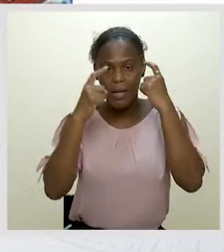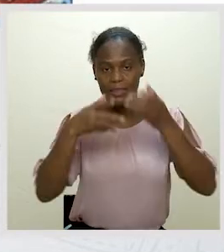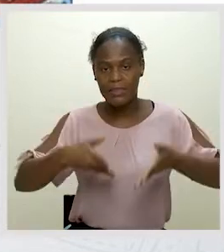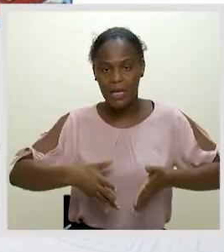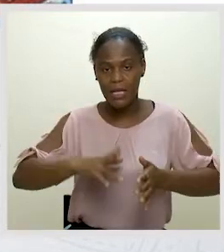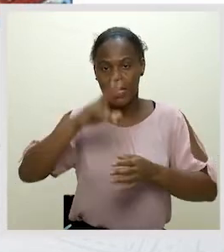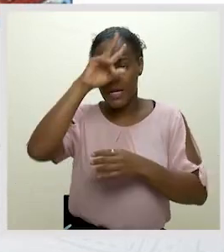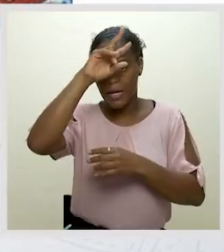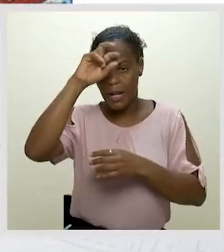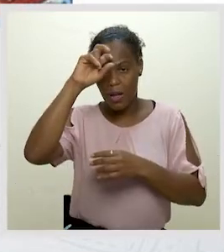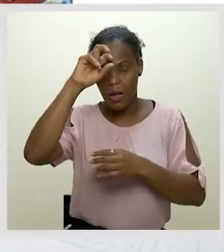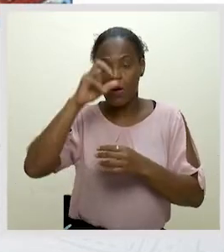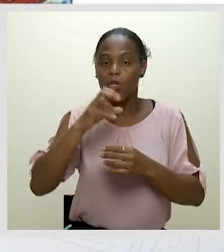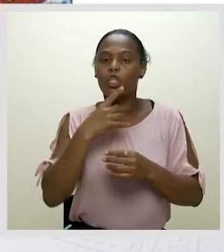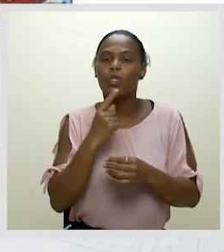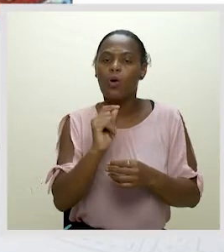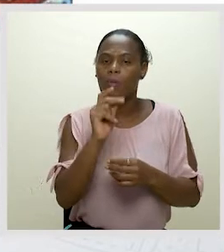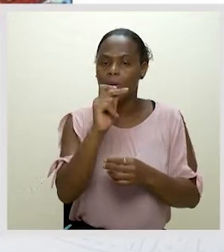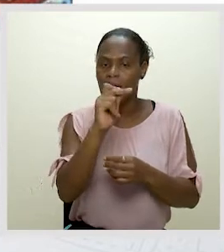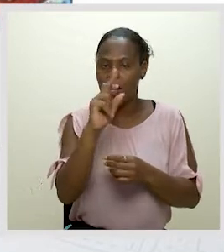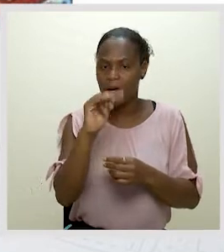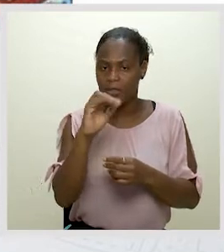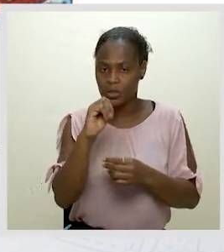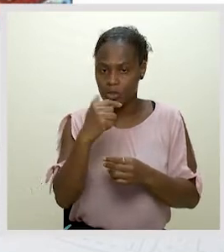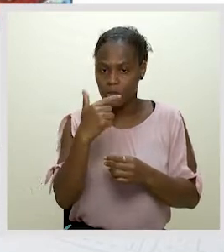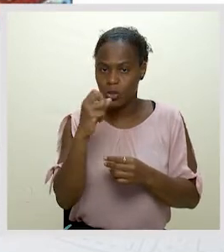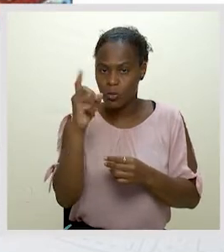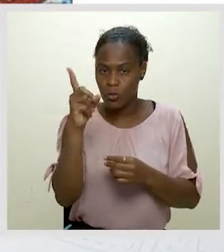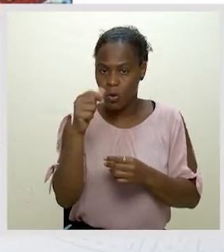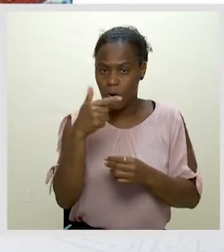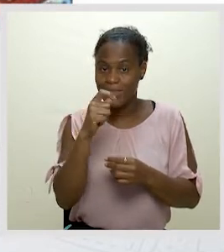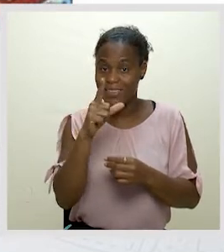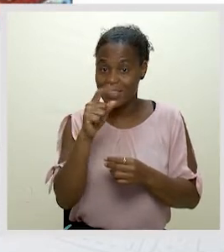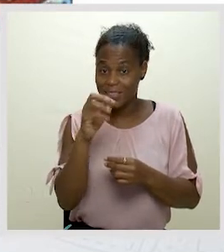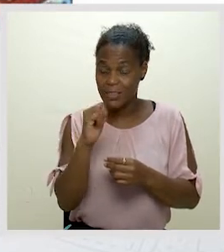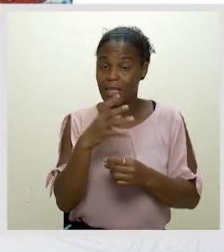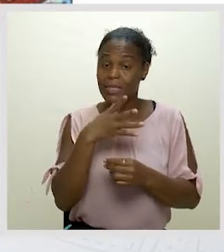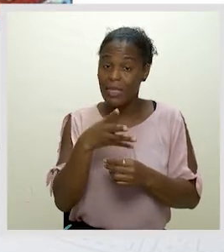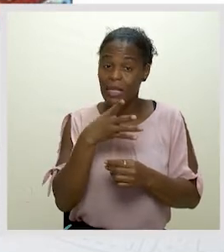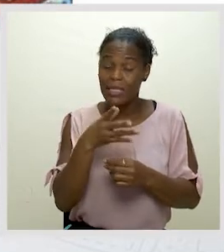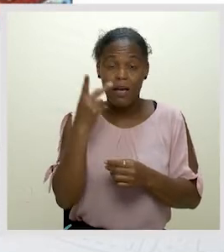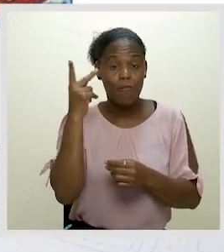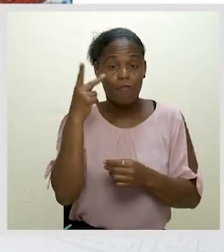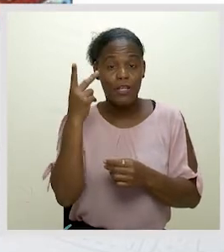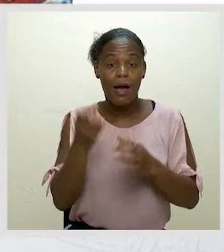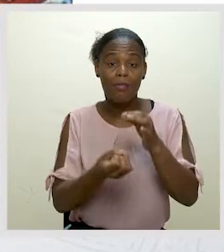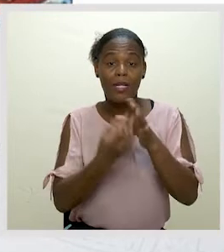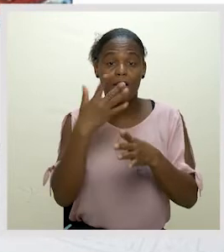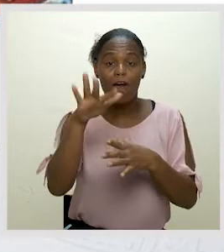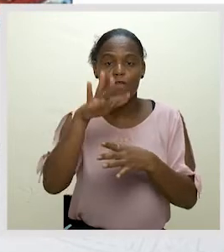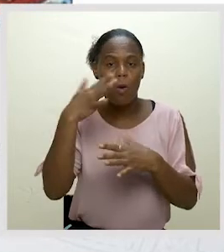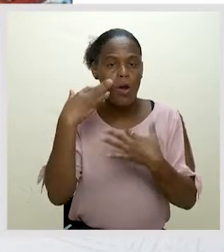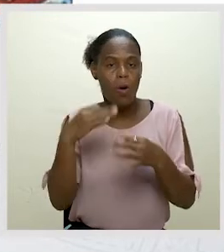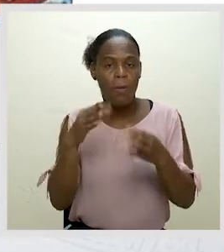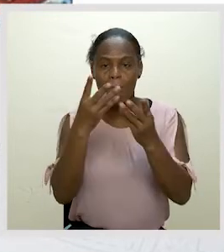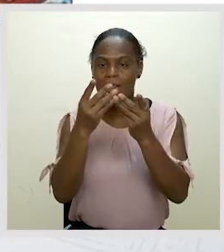chamado Aristóteles. Segundo esta hipótese, a vida surgiu de uma forma espontânea a partir de